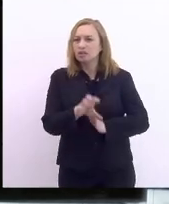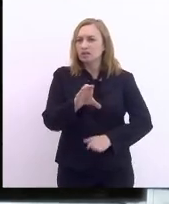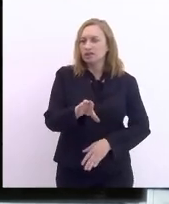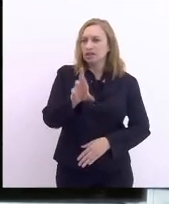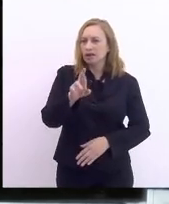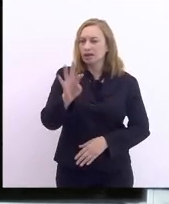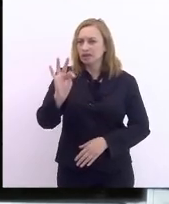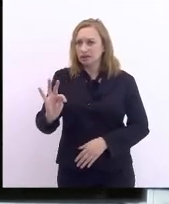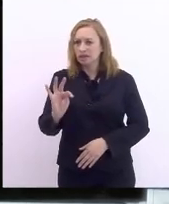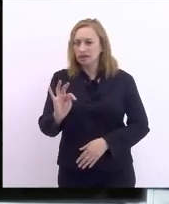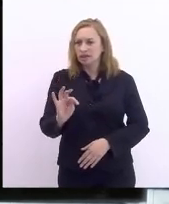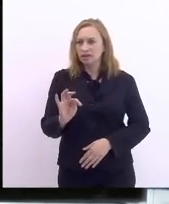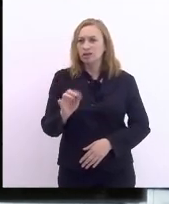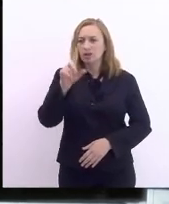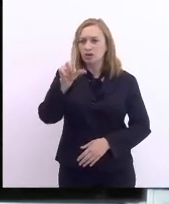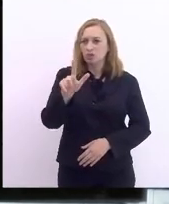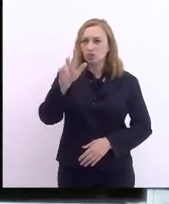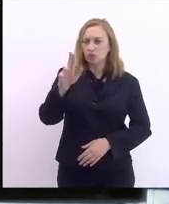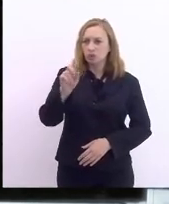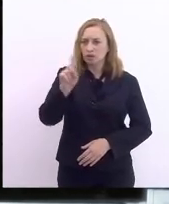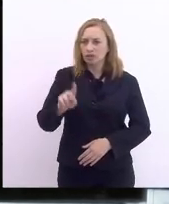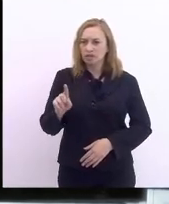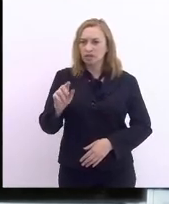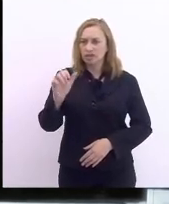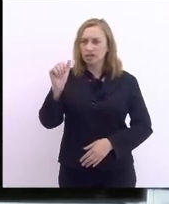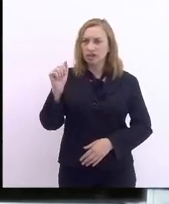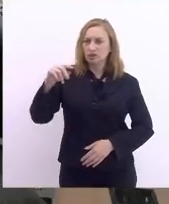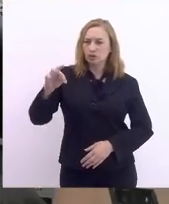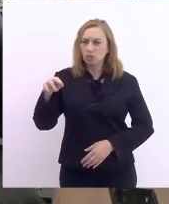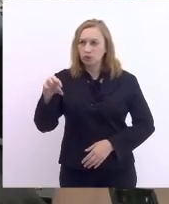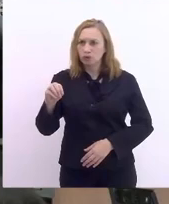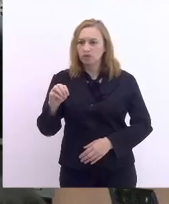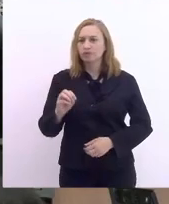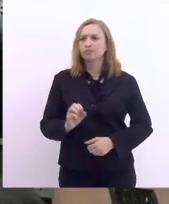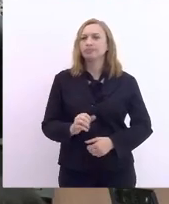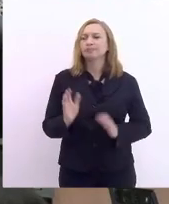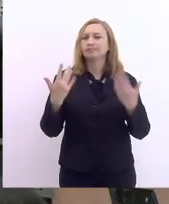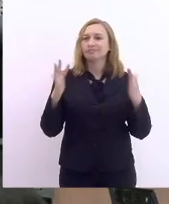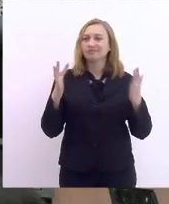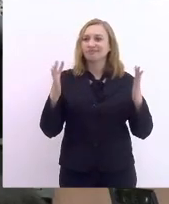CRT J Luíz Antônio Soares da Rocha a